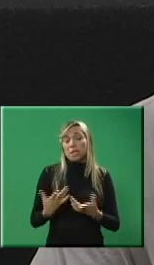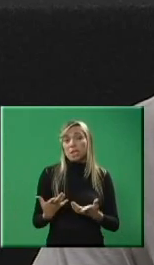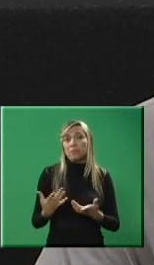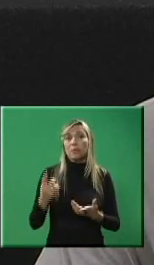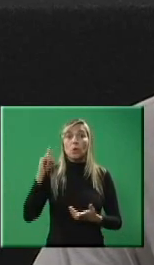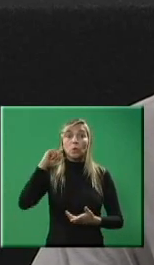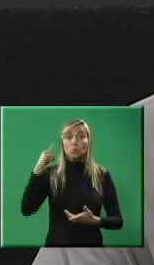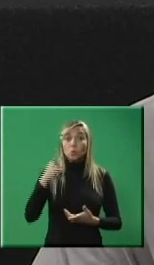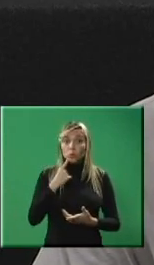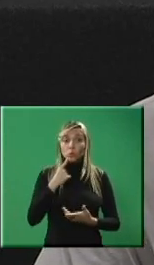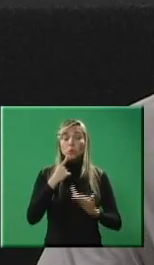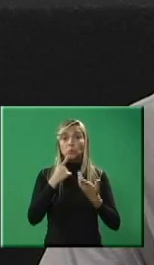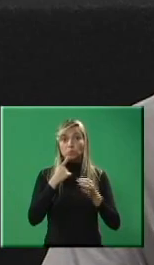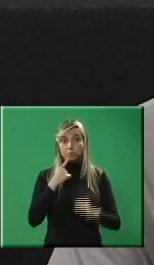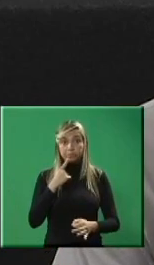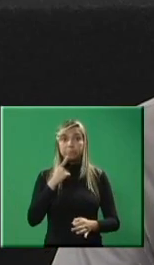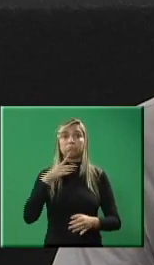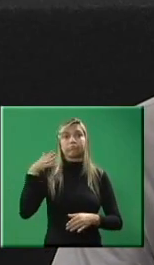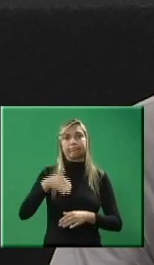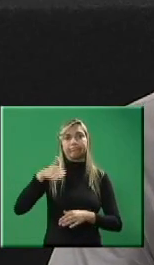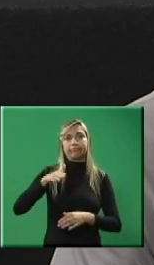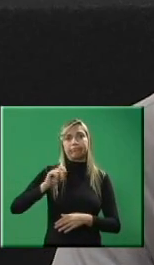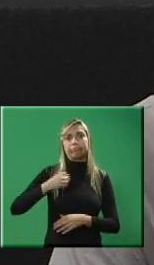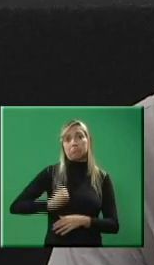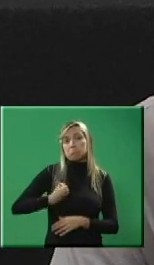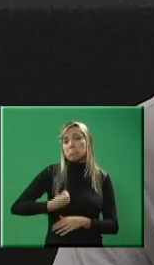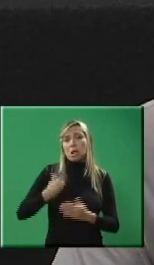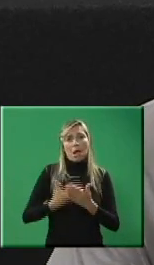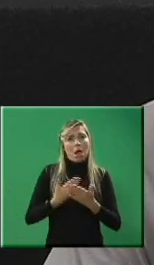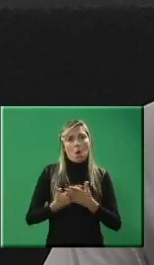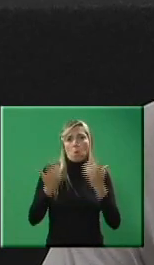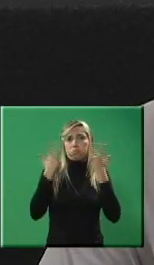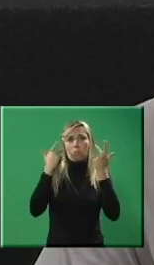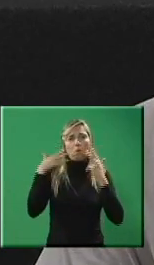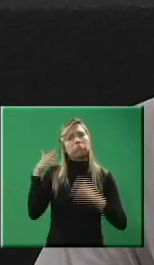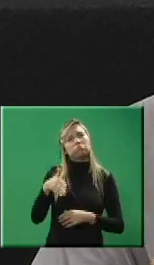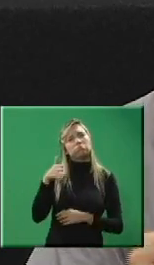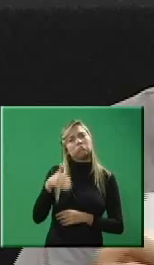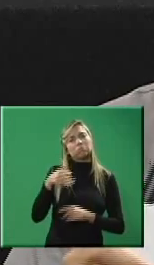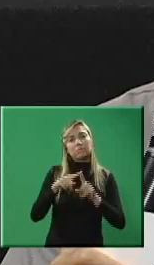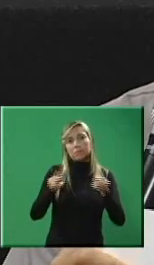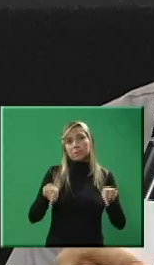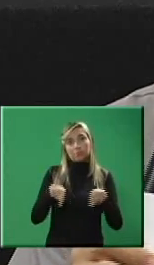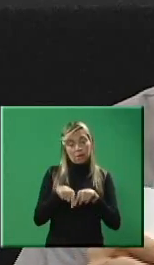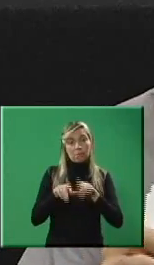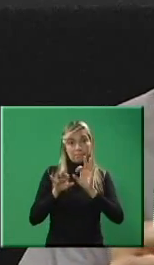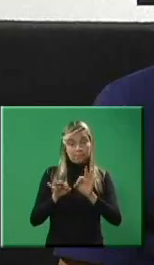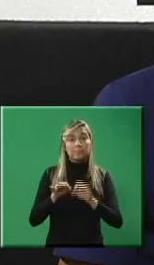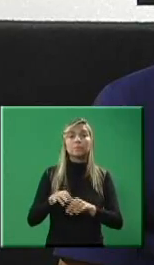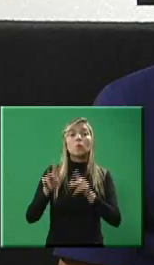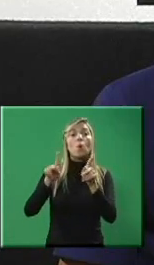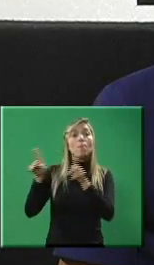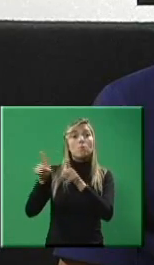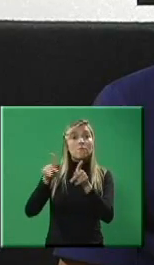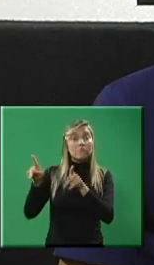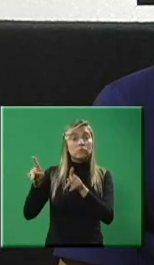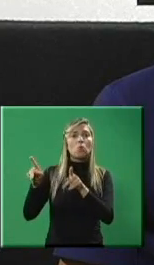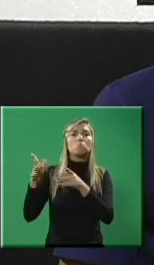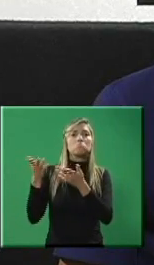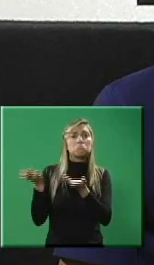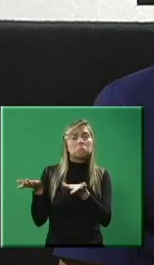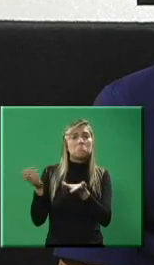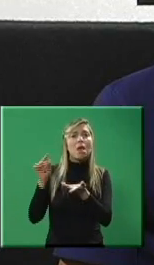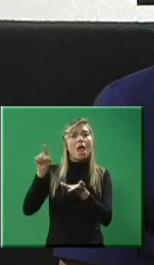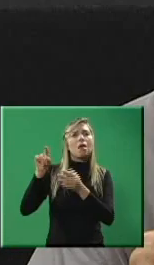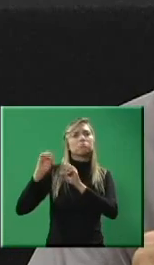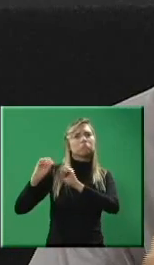os surdos eles frequentam a aula normal, assim. E aí o professor, é ele quem faz,